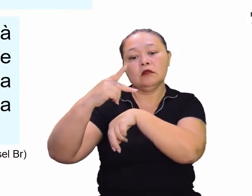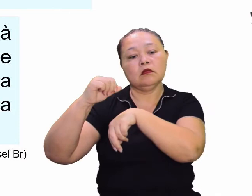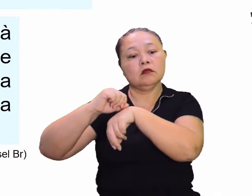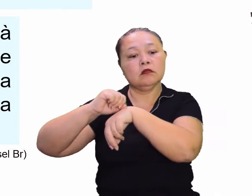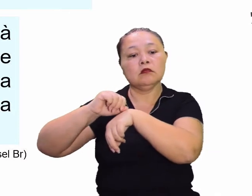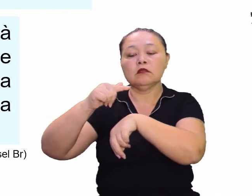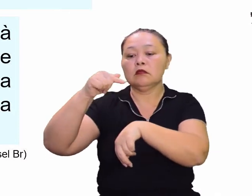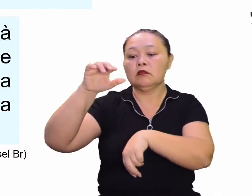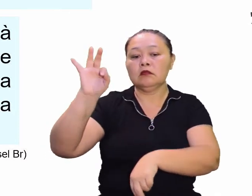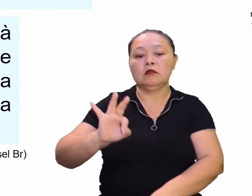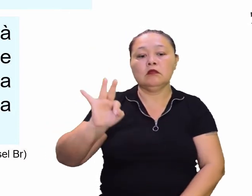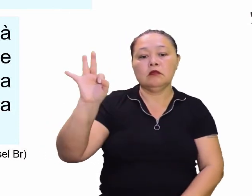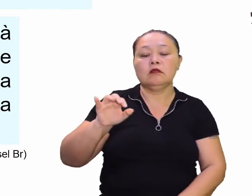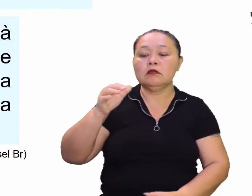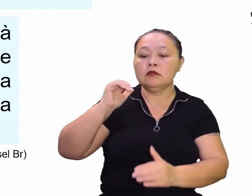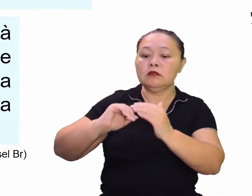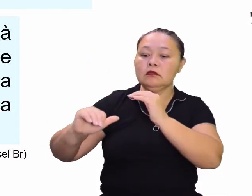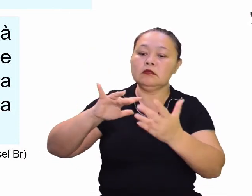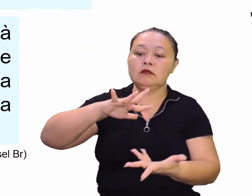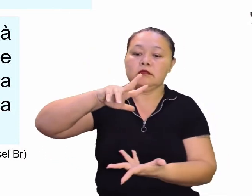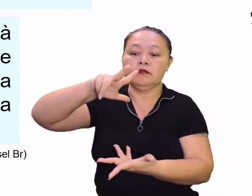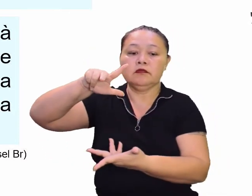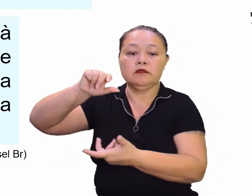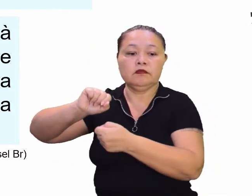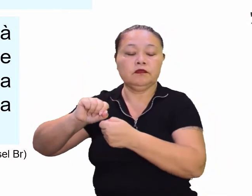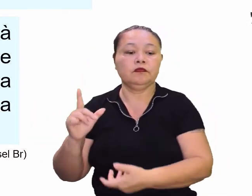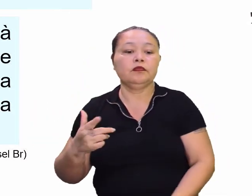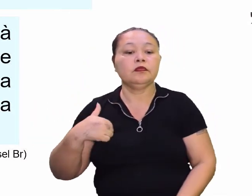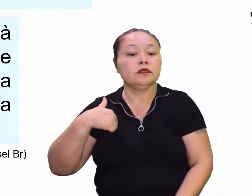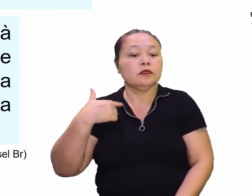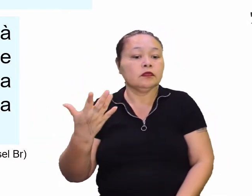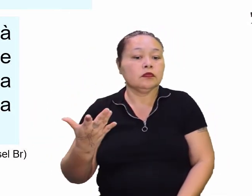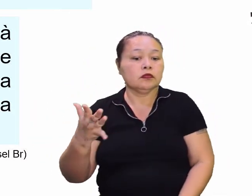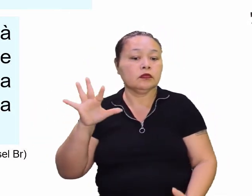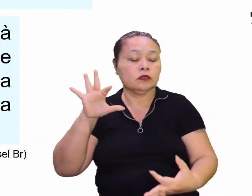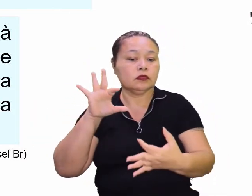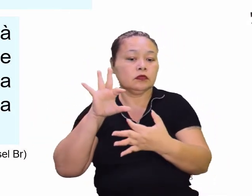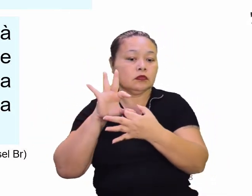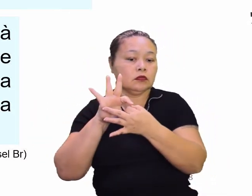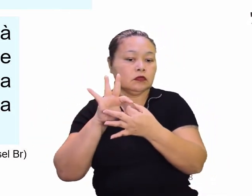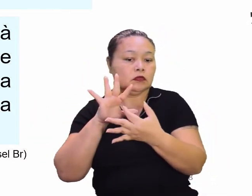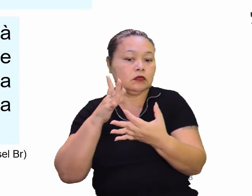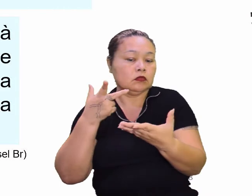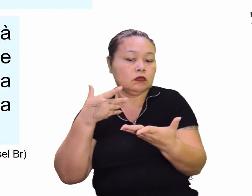domina 78% das reservas mundiais. Esse